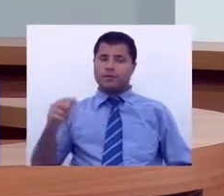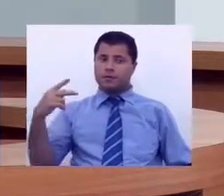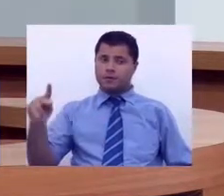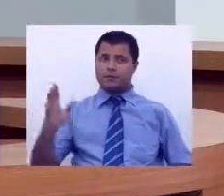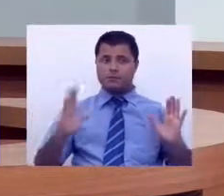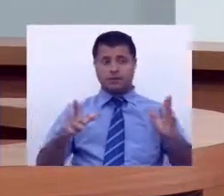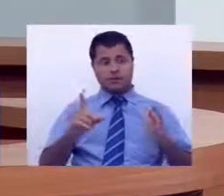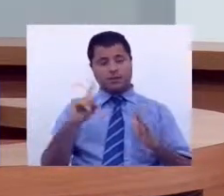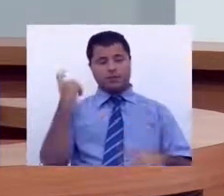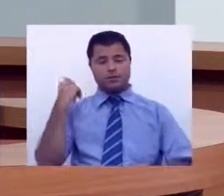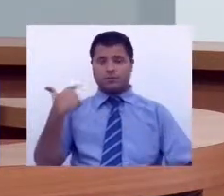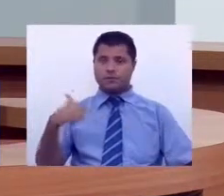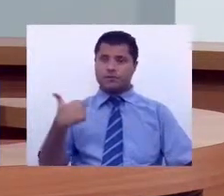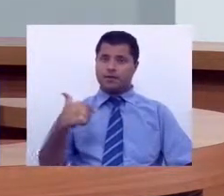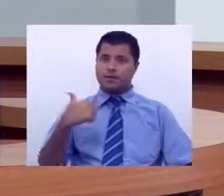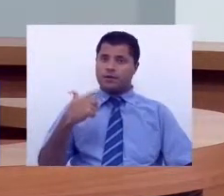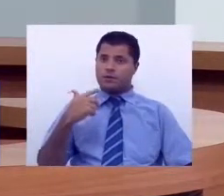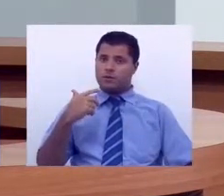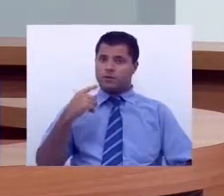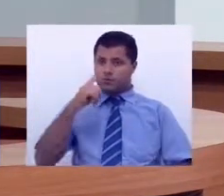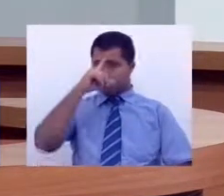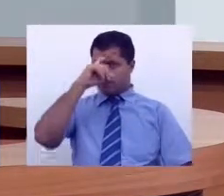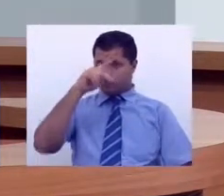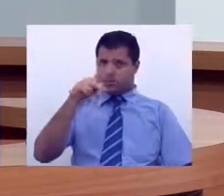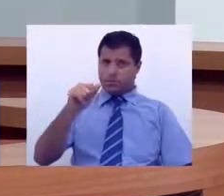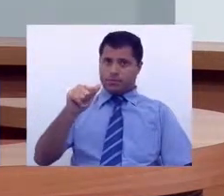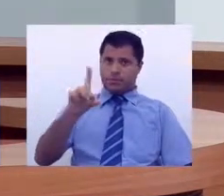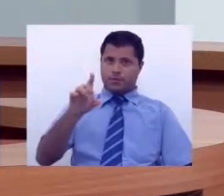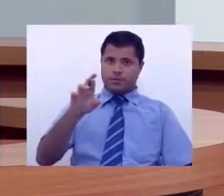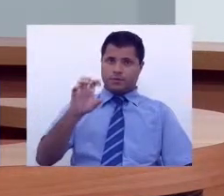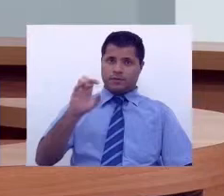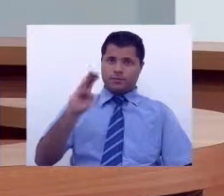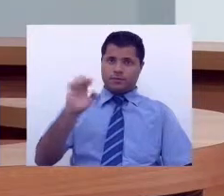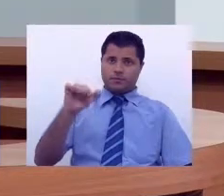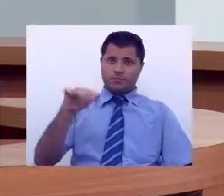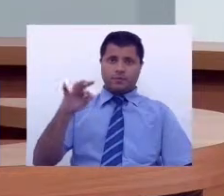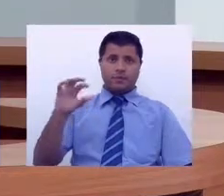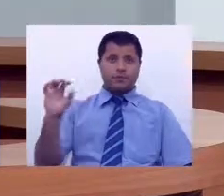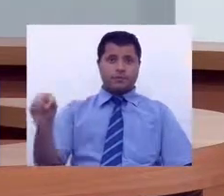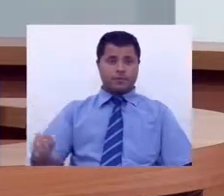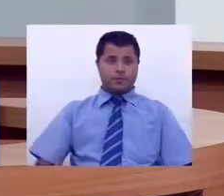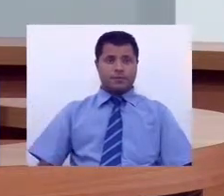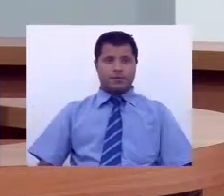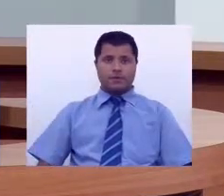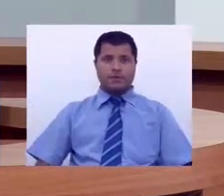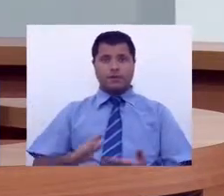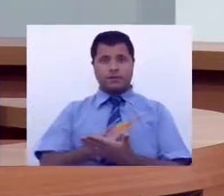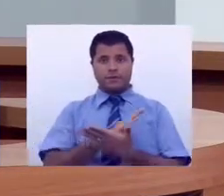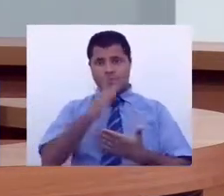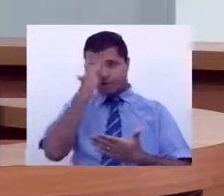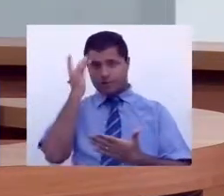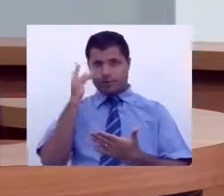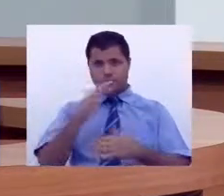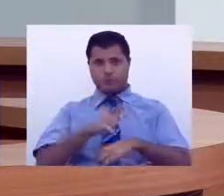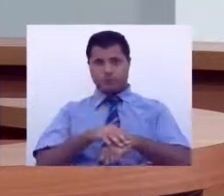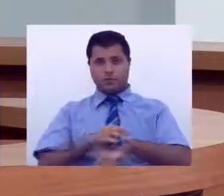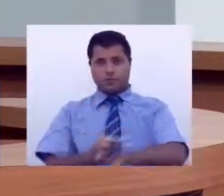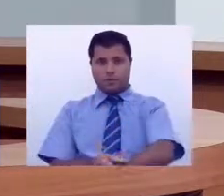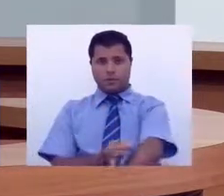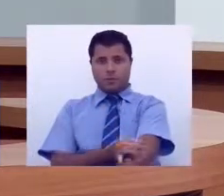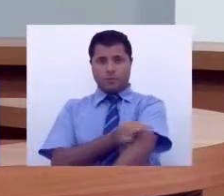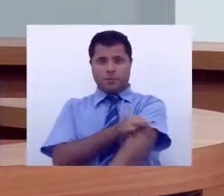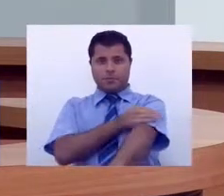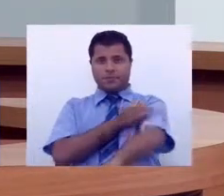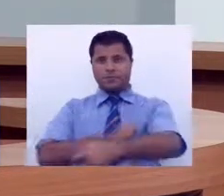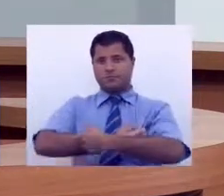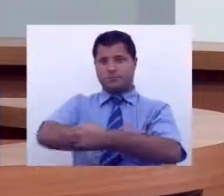Padre Bento, onde ninguém queria cuidar da pessoa que tinha hanseníase, ou se diga lepra. Ninguém tinha coragem de vir